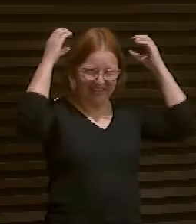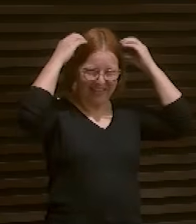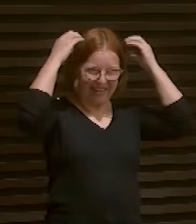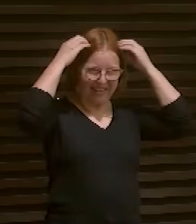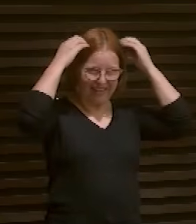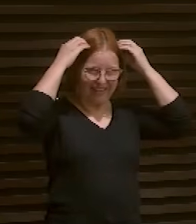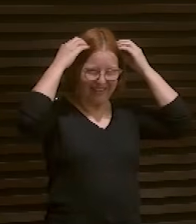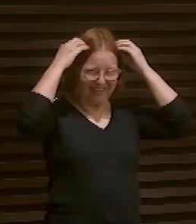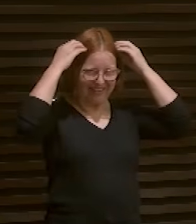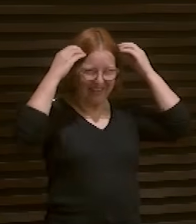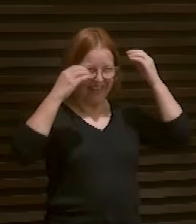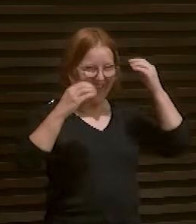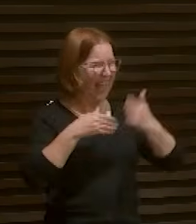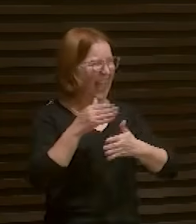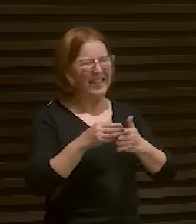tribulação e aflição.